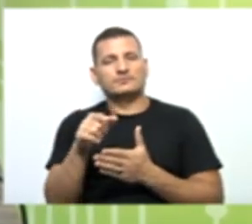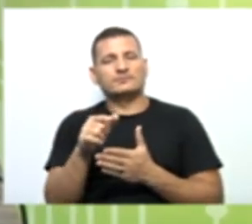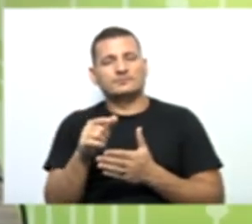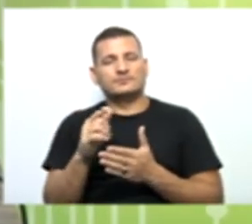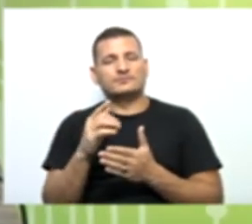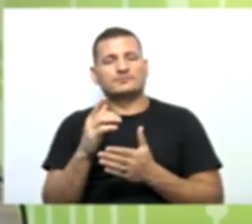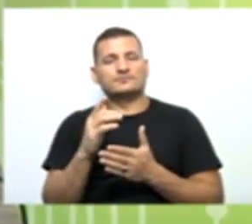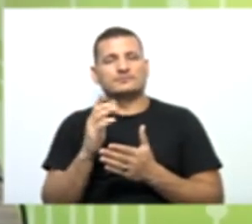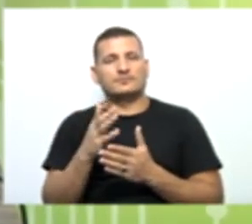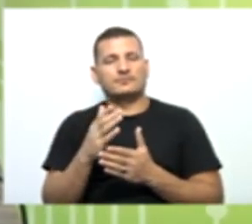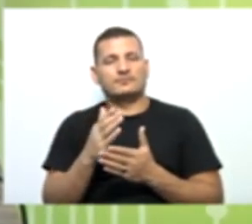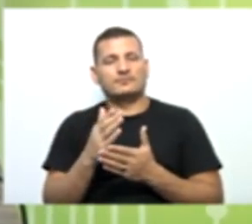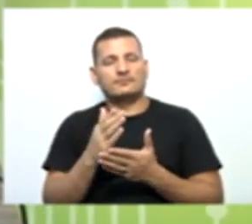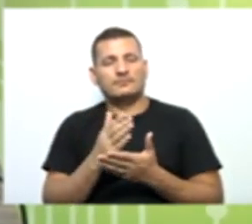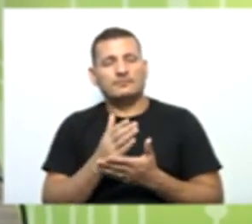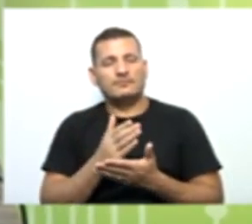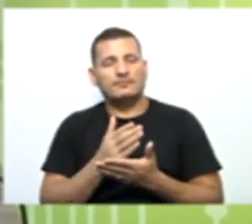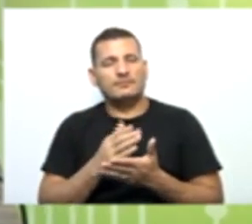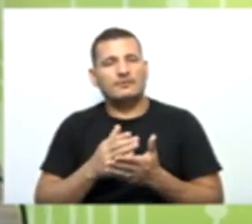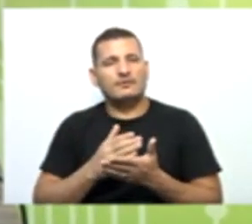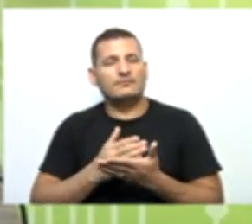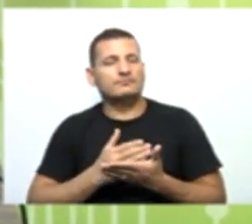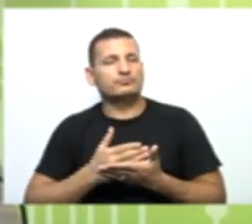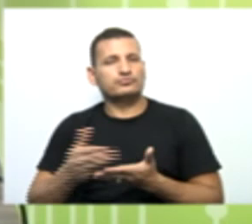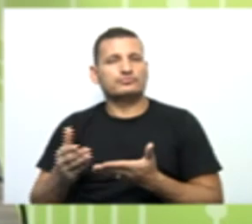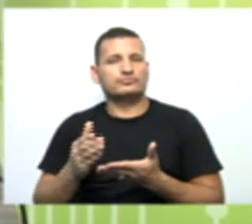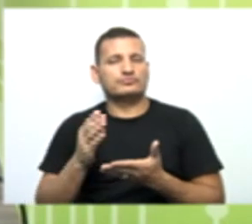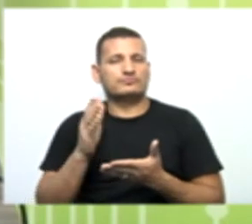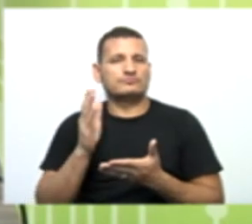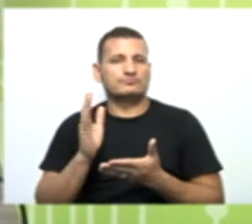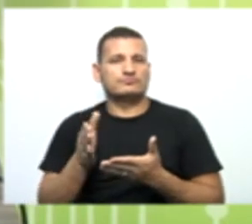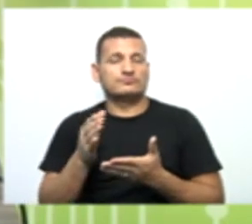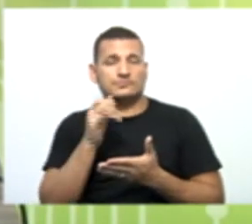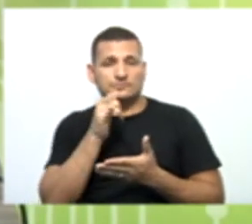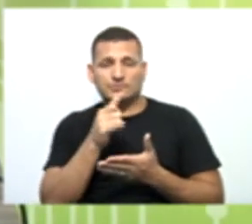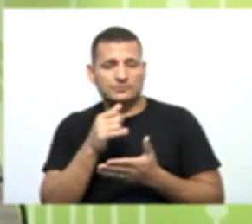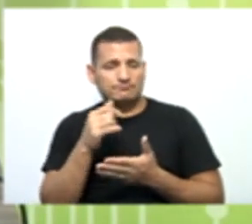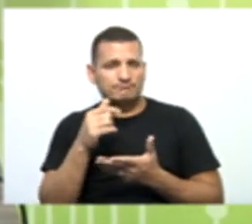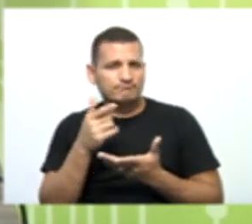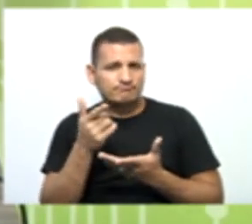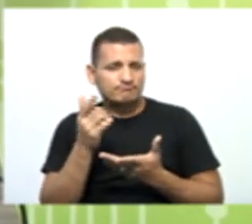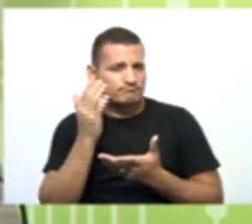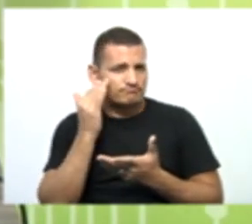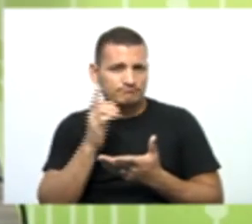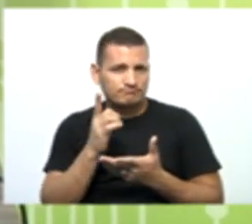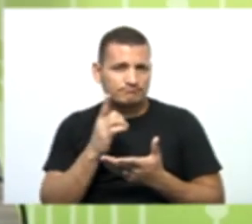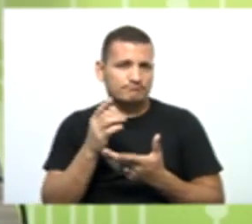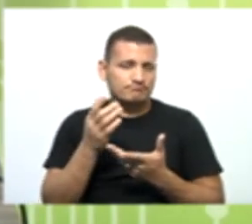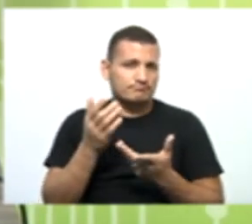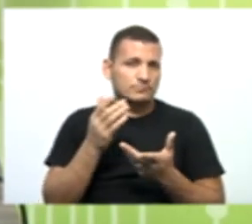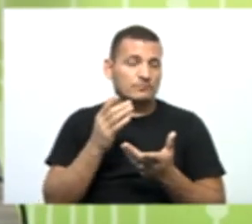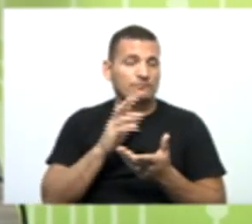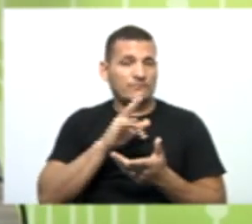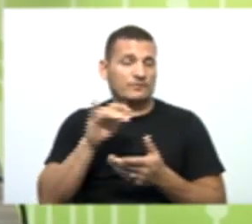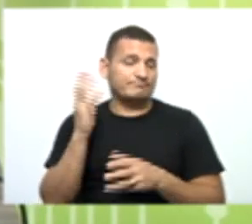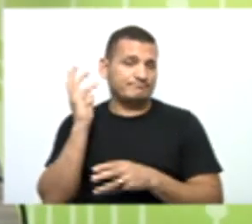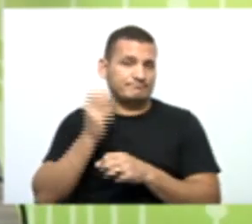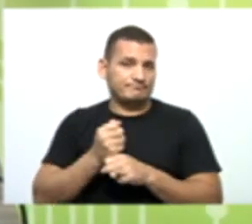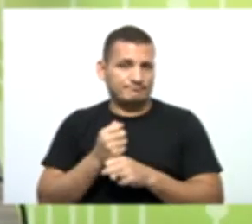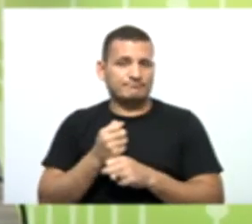nesse conteúdo. Caso vocês não estejam afiados, a gente vai fazer uma revisão no começo da nossa aula só para relembrar esses conteúdos, ok?